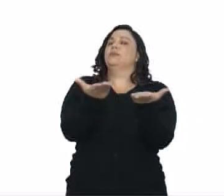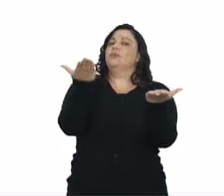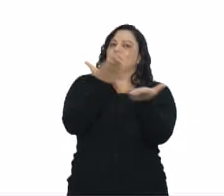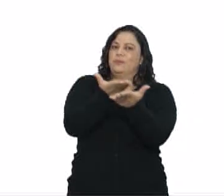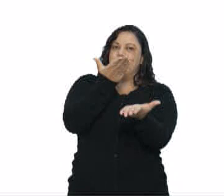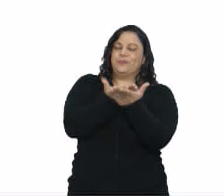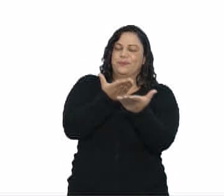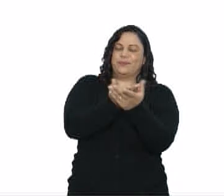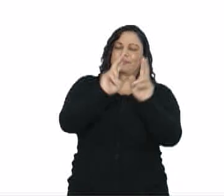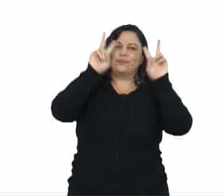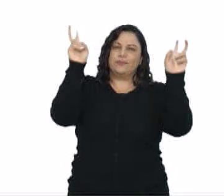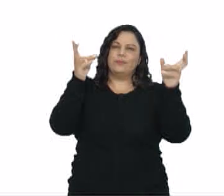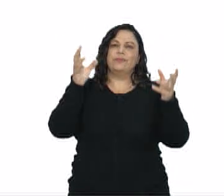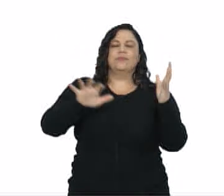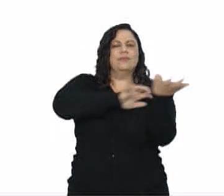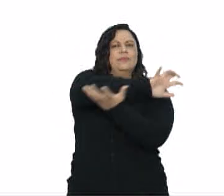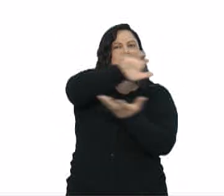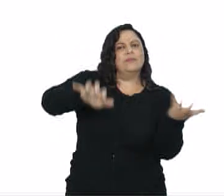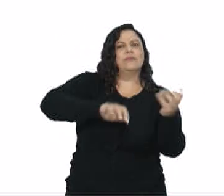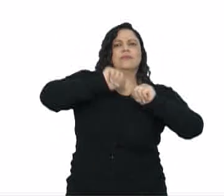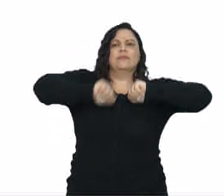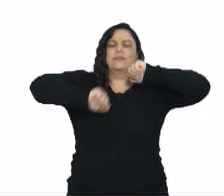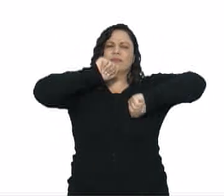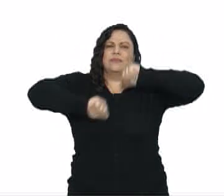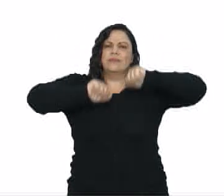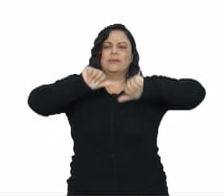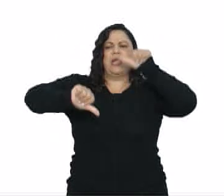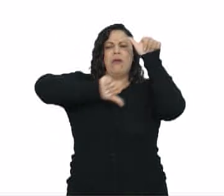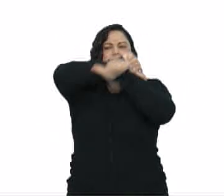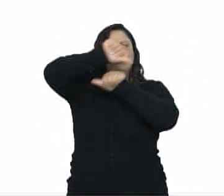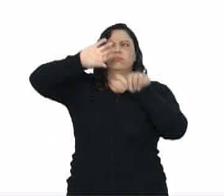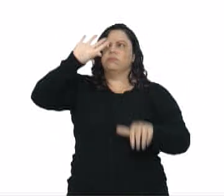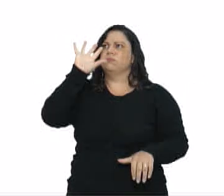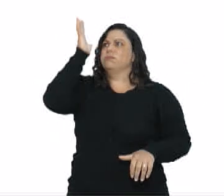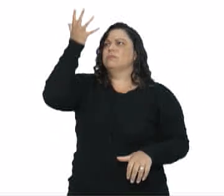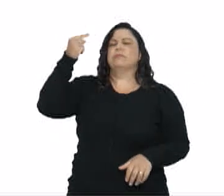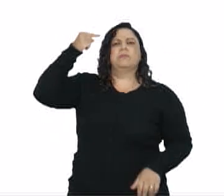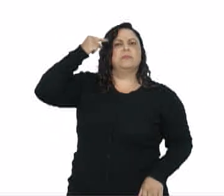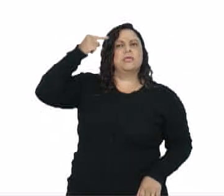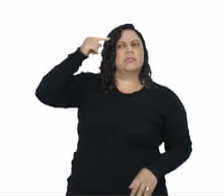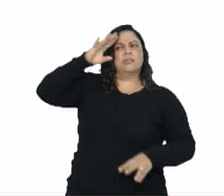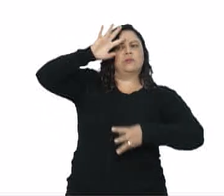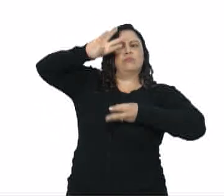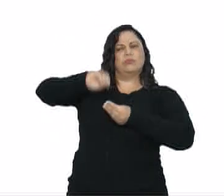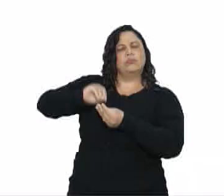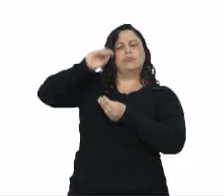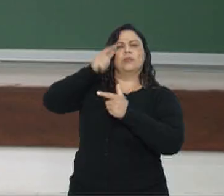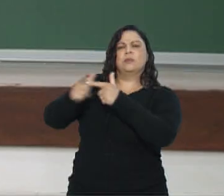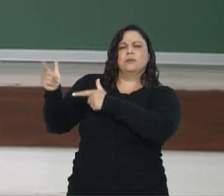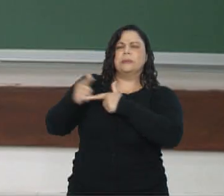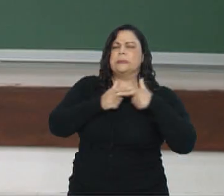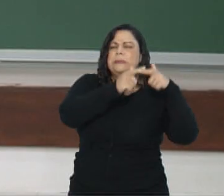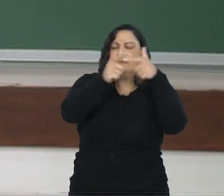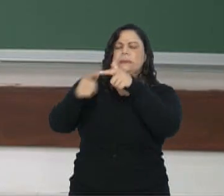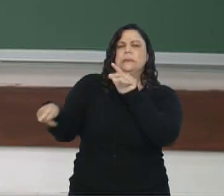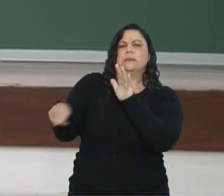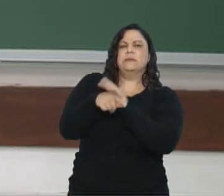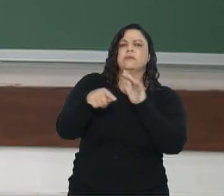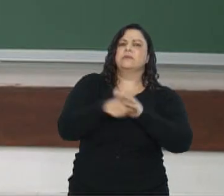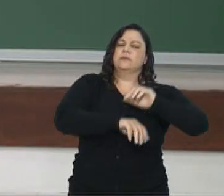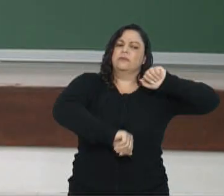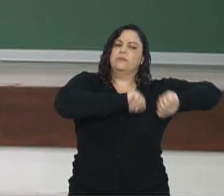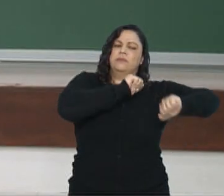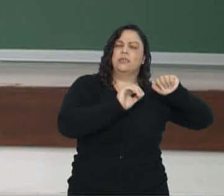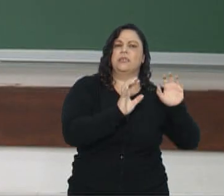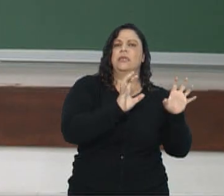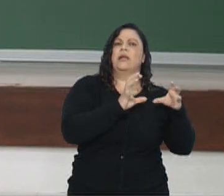Revolução Industrial levou uma grande mudança na forma de pensar soluções para os problemas que a própria sociedade industrial criou. Então,